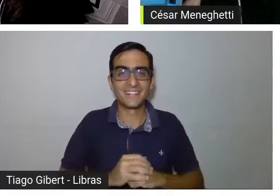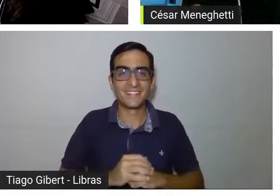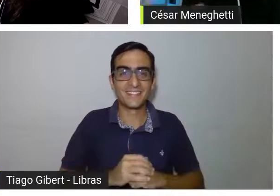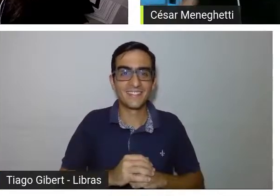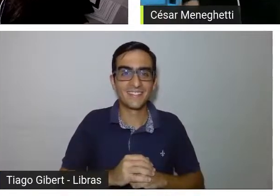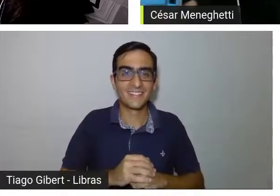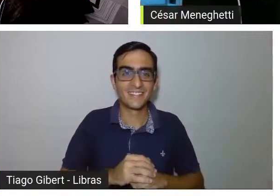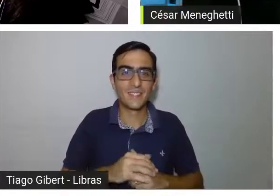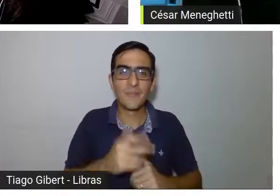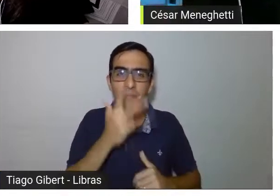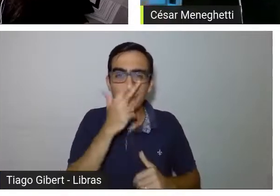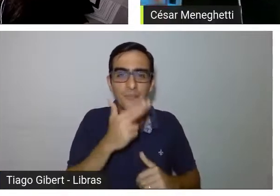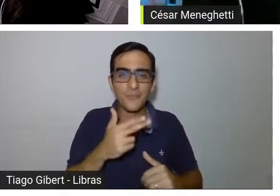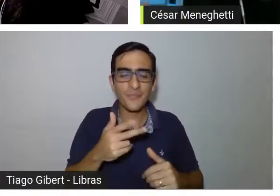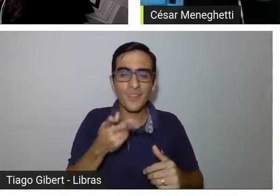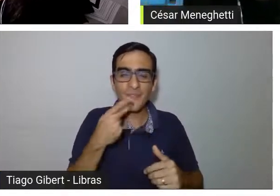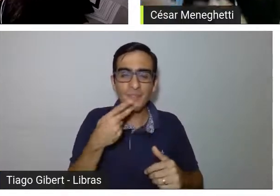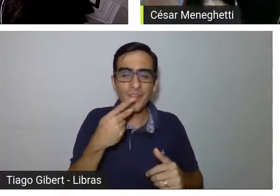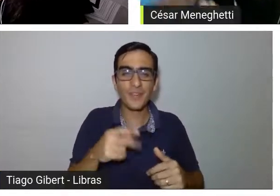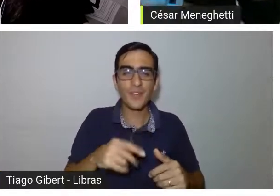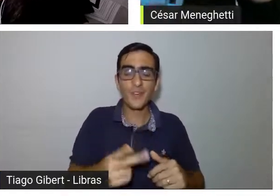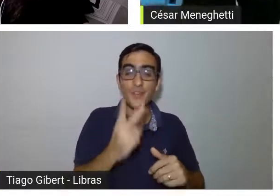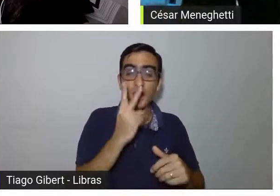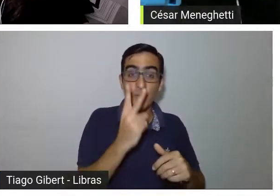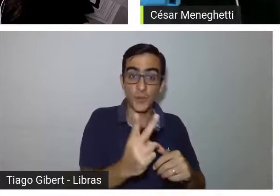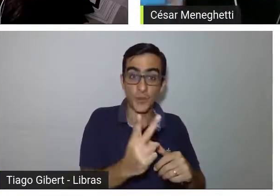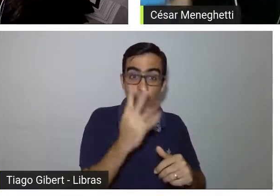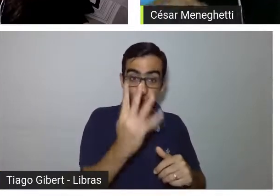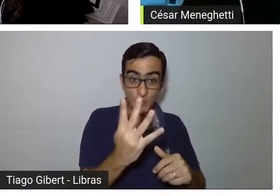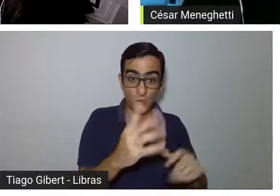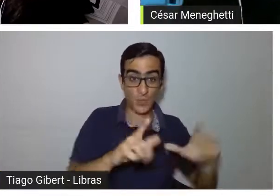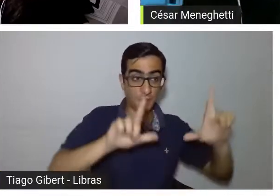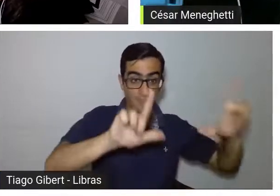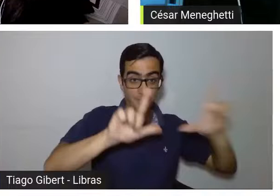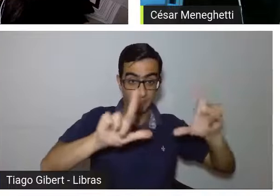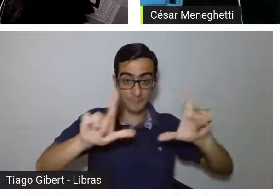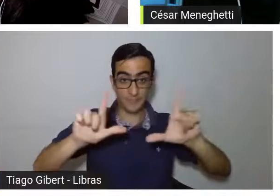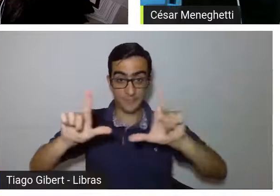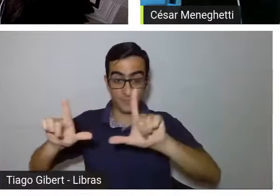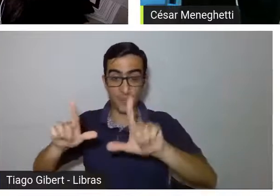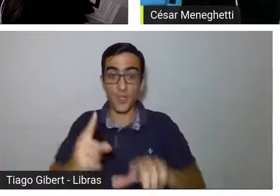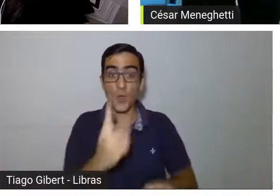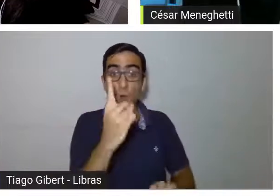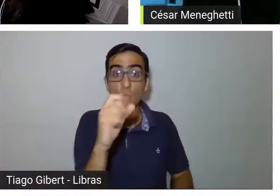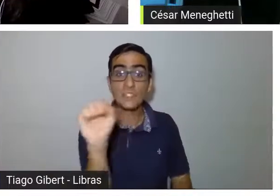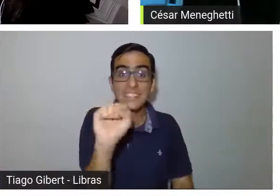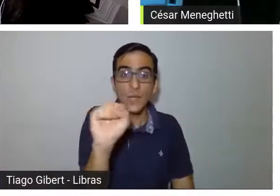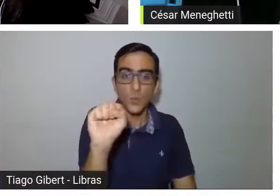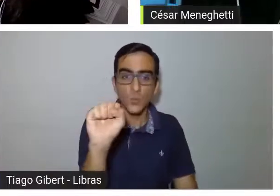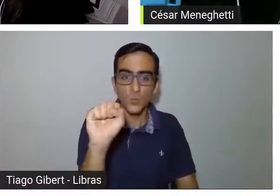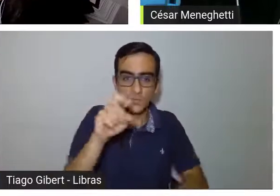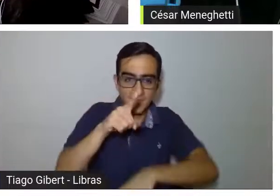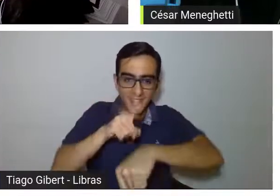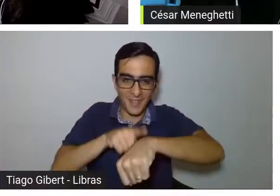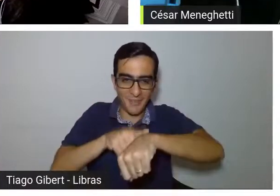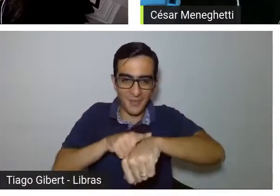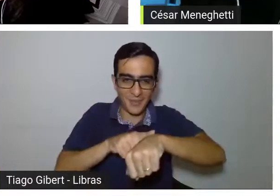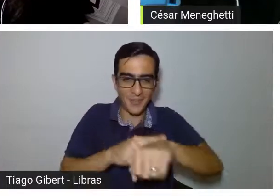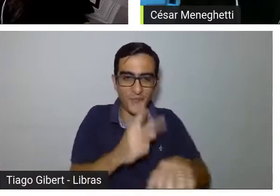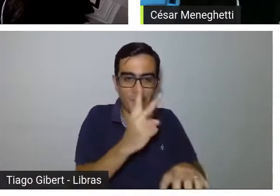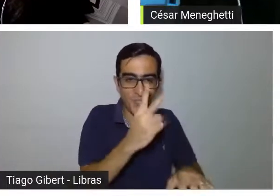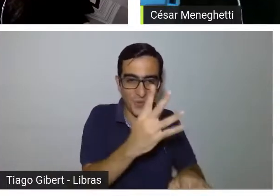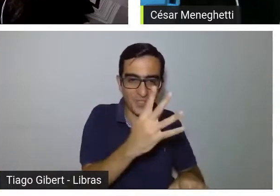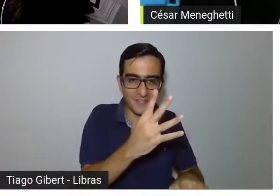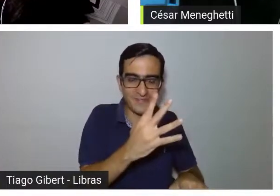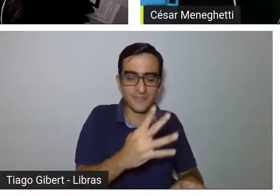em linguagem cinematográfica, 24 quadros correspondem a um segundo. Então, né,